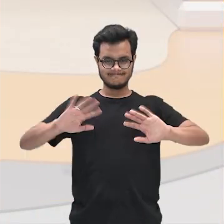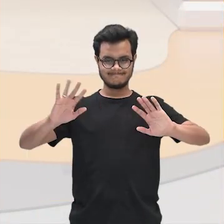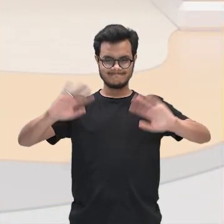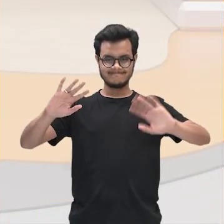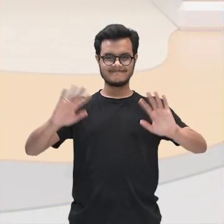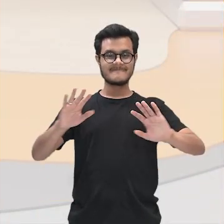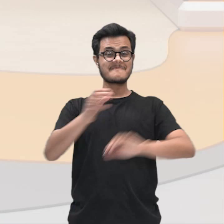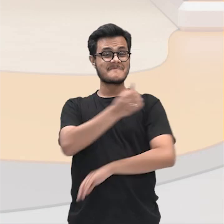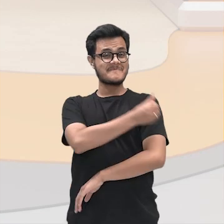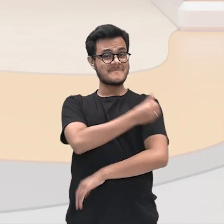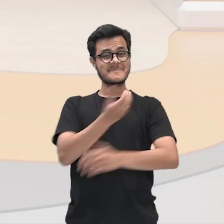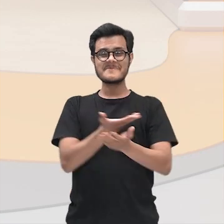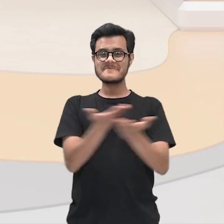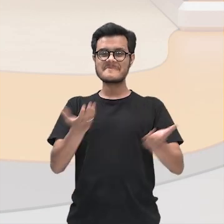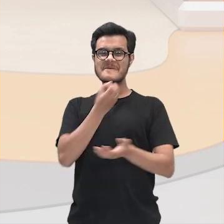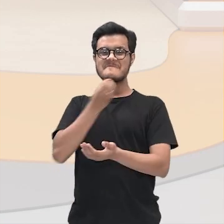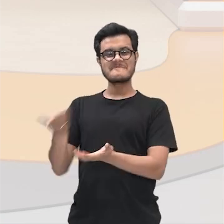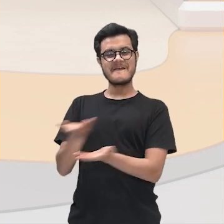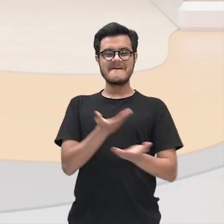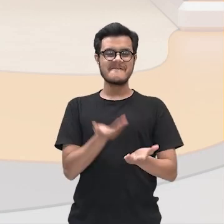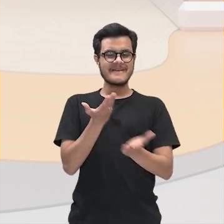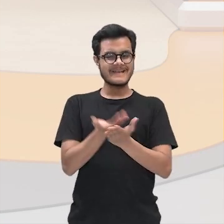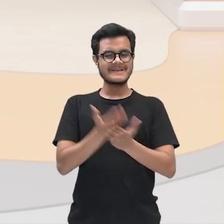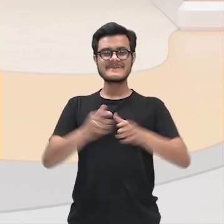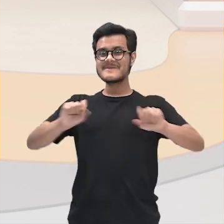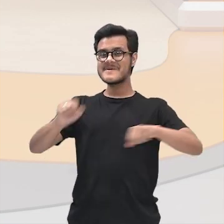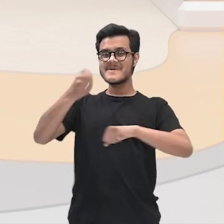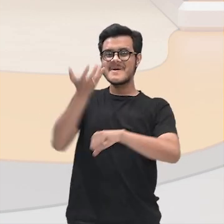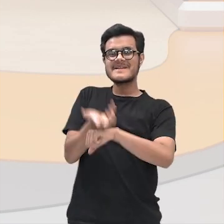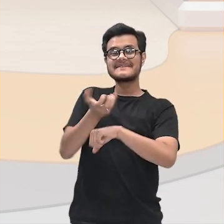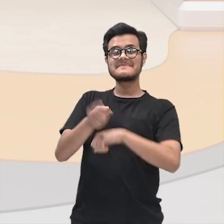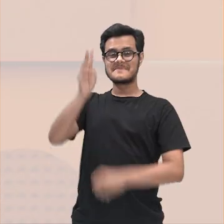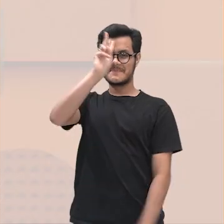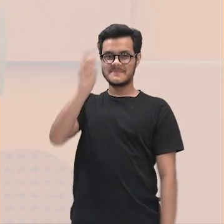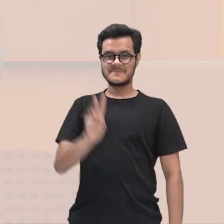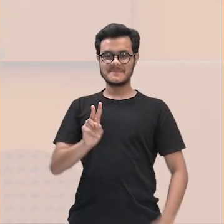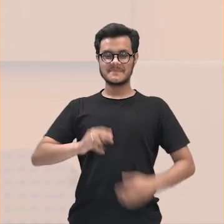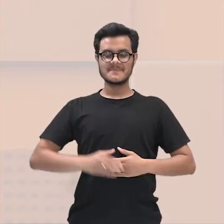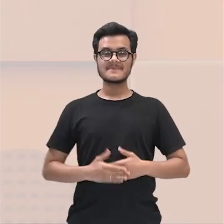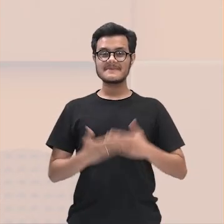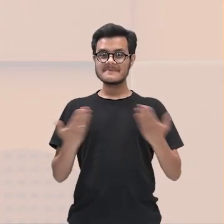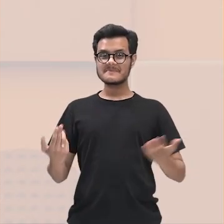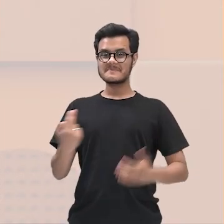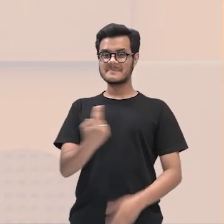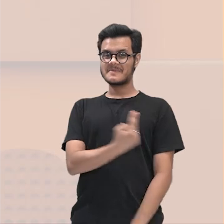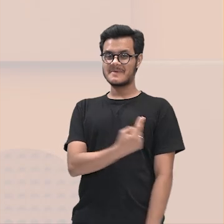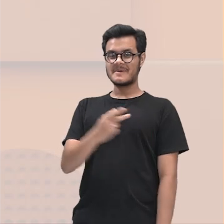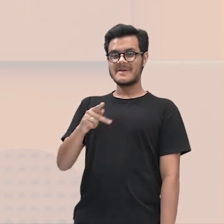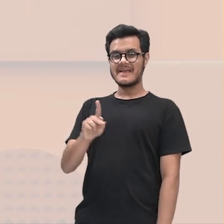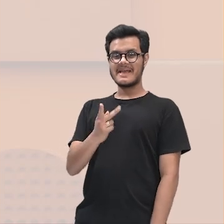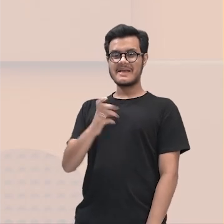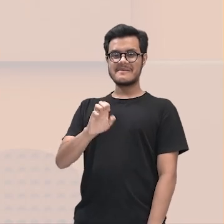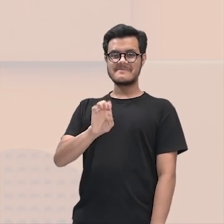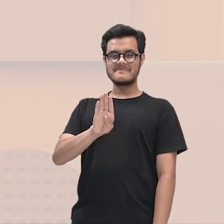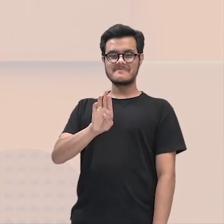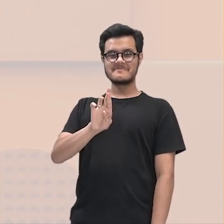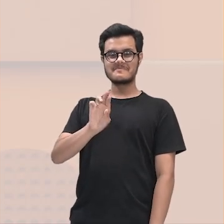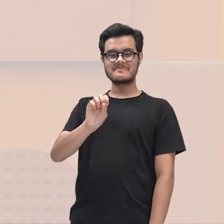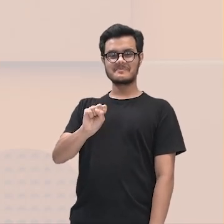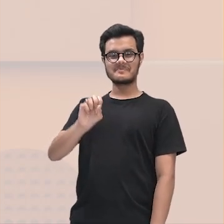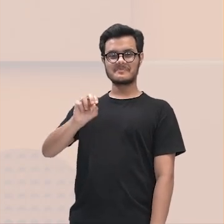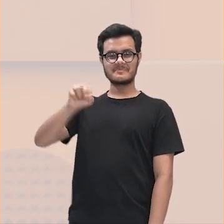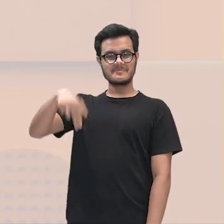turminha do sexto ano, sejam todos bem-vindos a mais uma aula de História. Eu sou o professor Eberson Cardoso, serei o